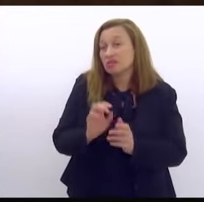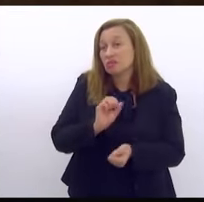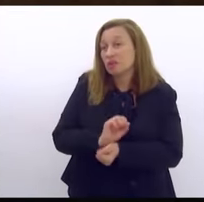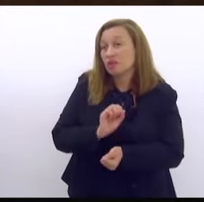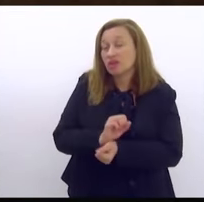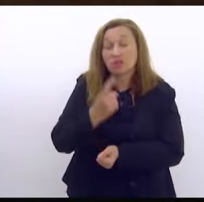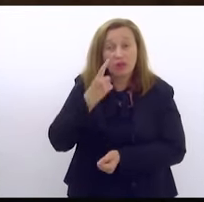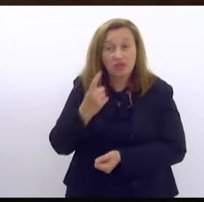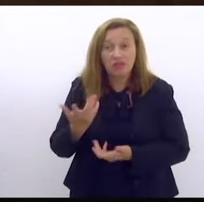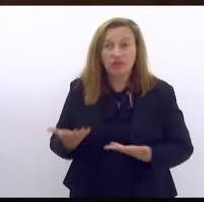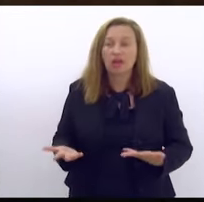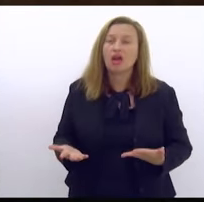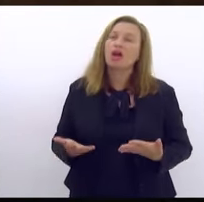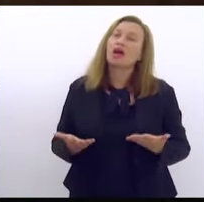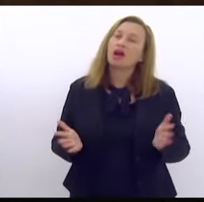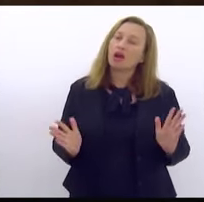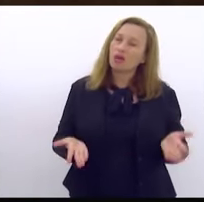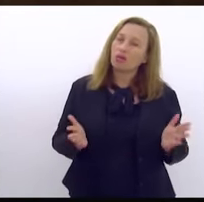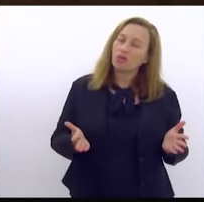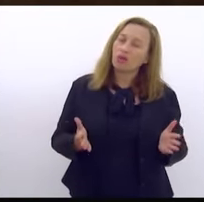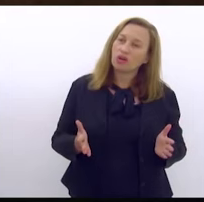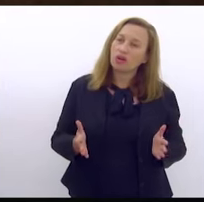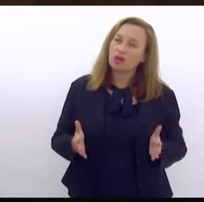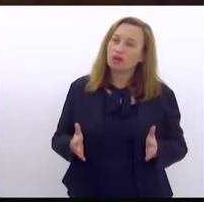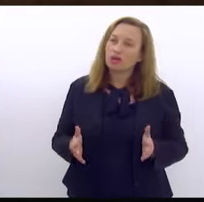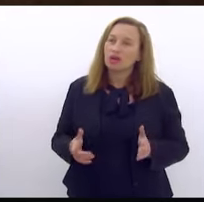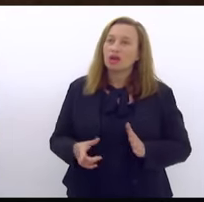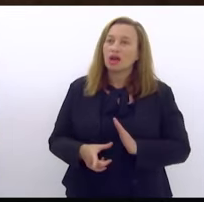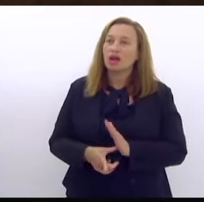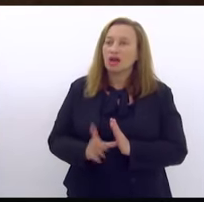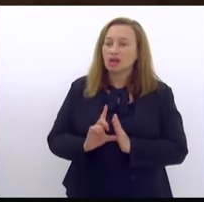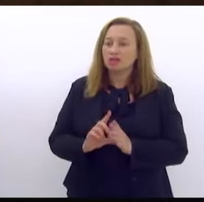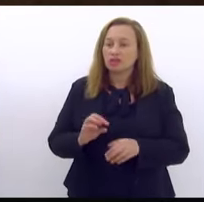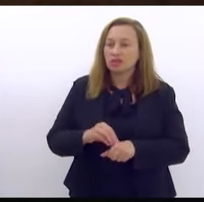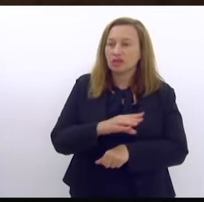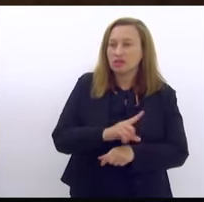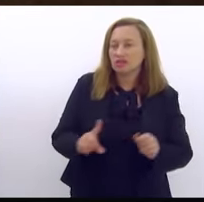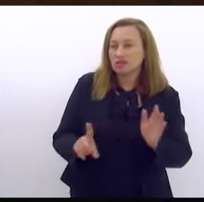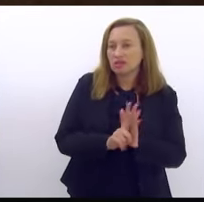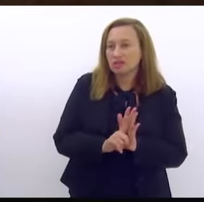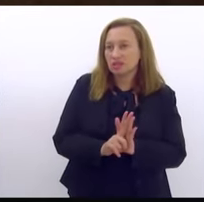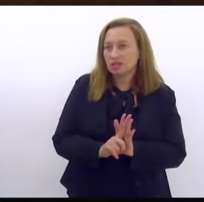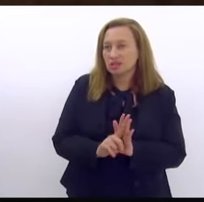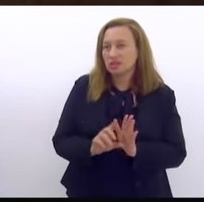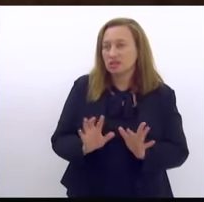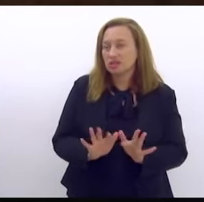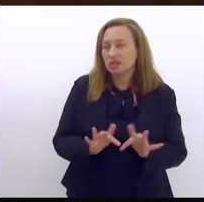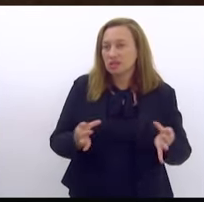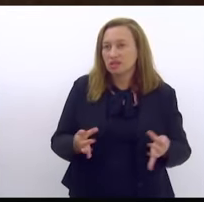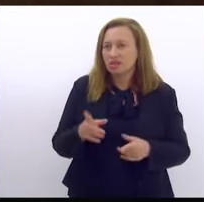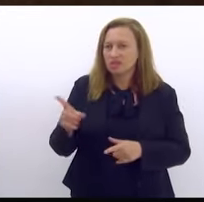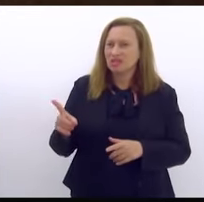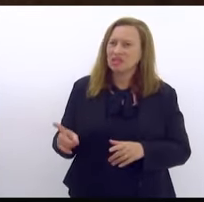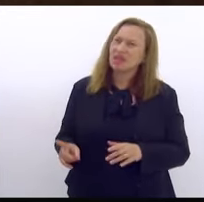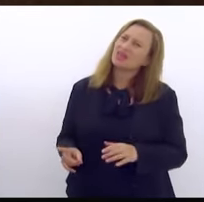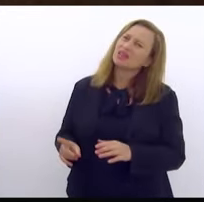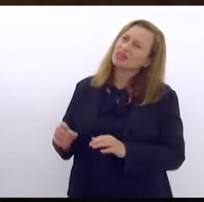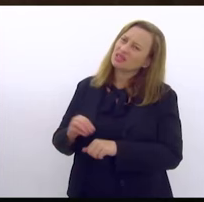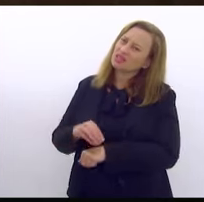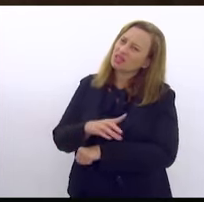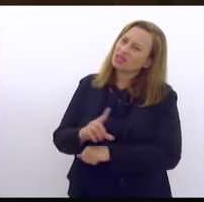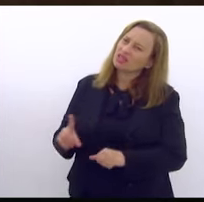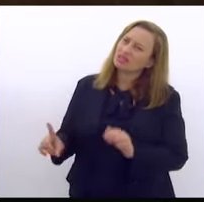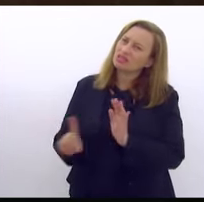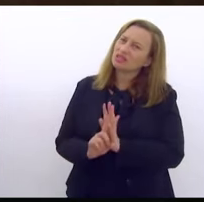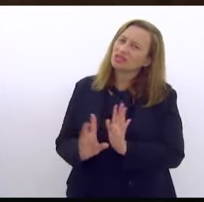a obra sai. Agora, o anterior foi indicação simples, está certo, essa indicação legislativa, eu só estou registrando